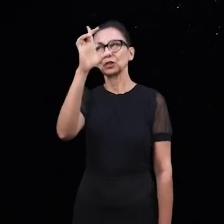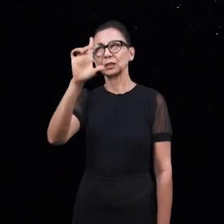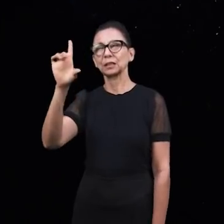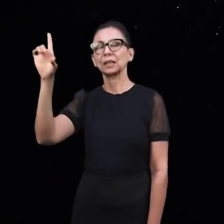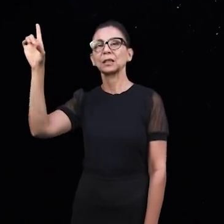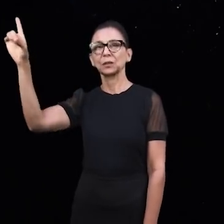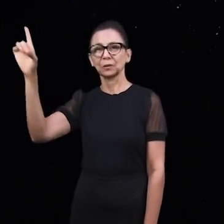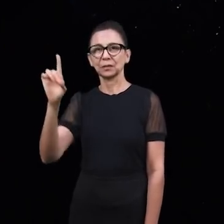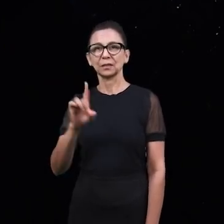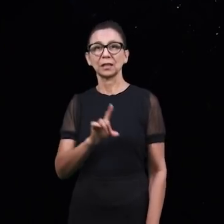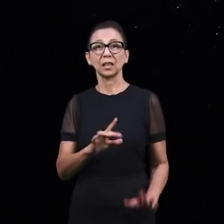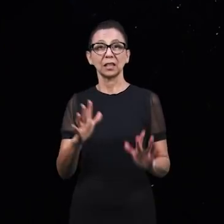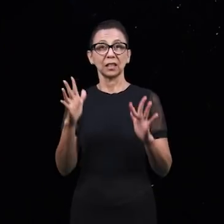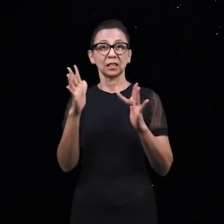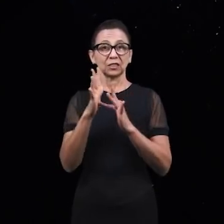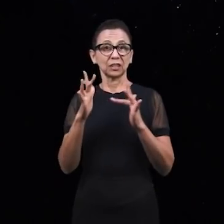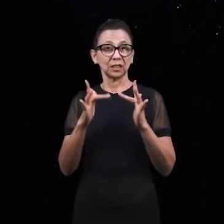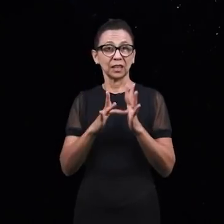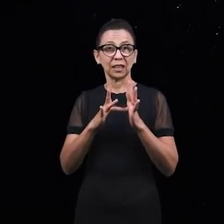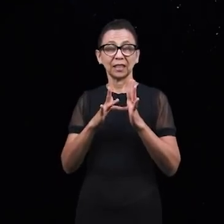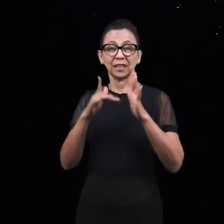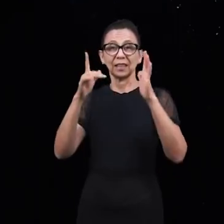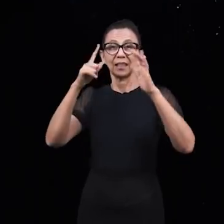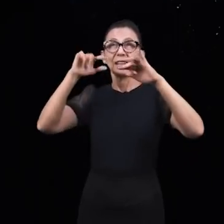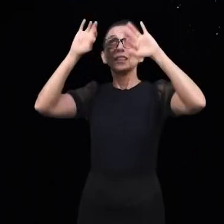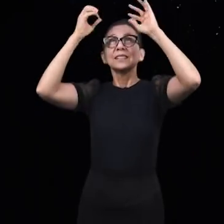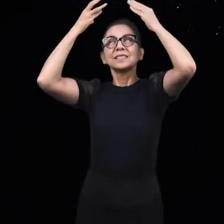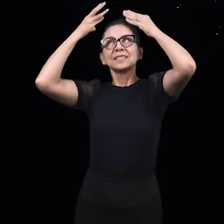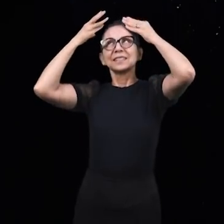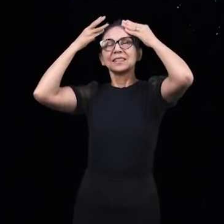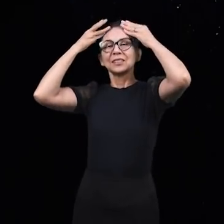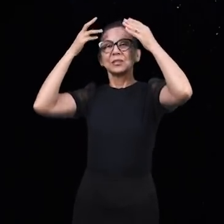unigênito Filho,